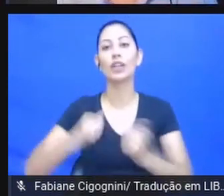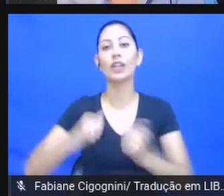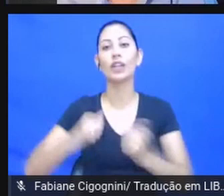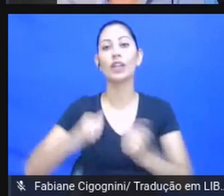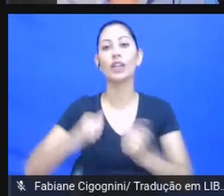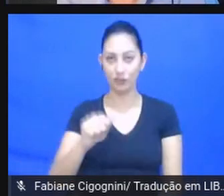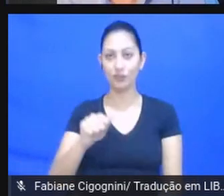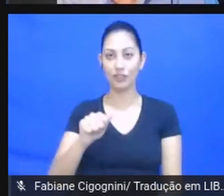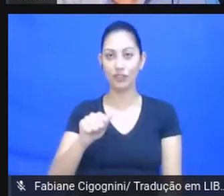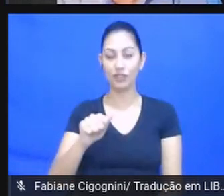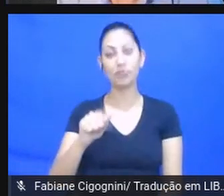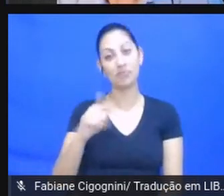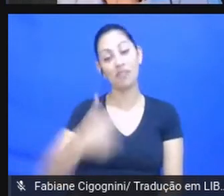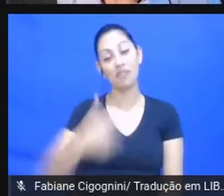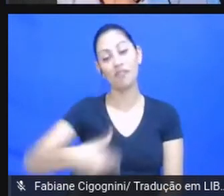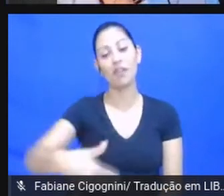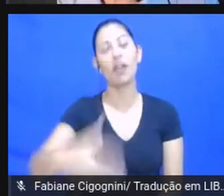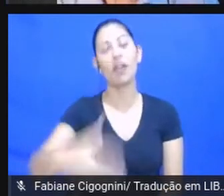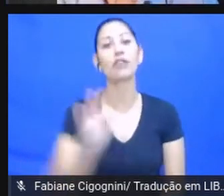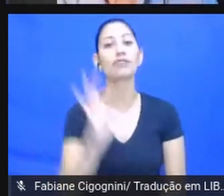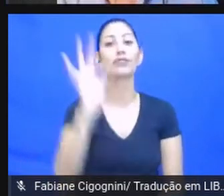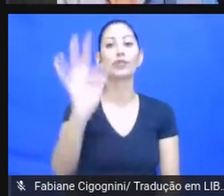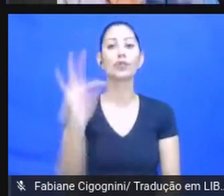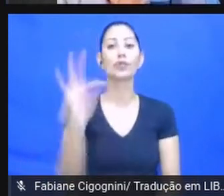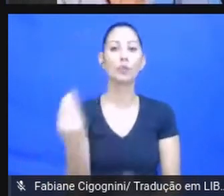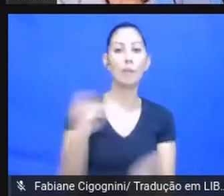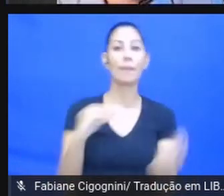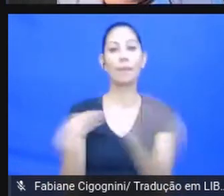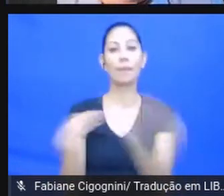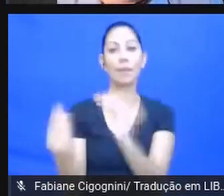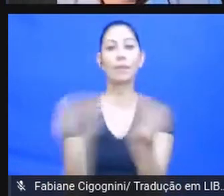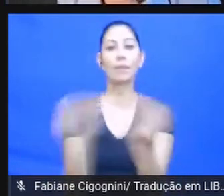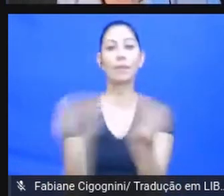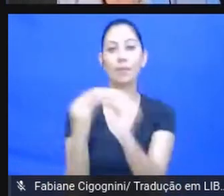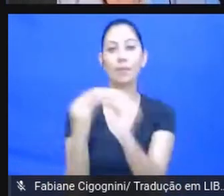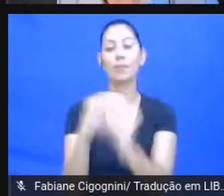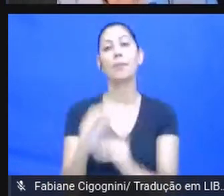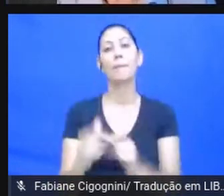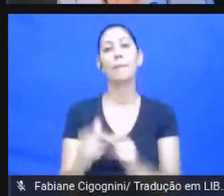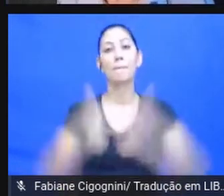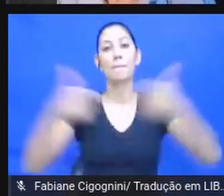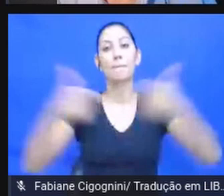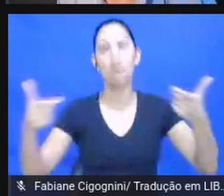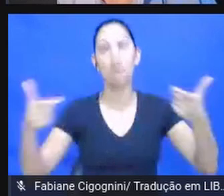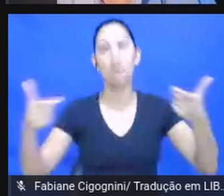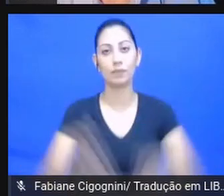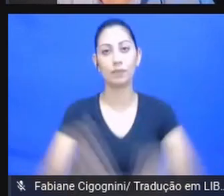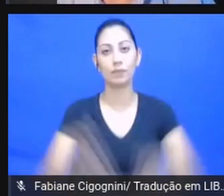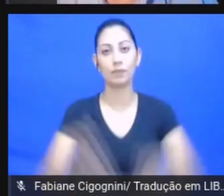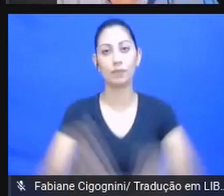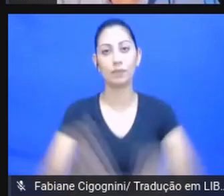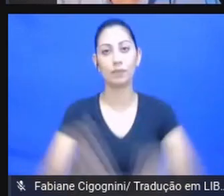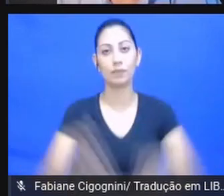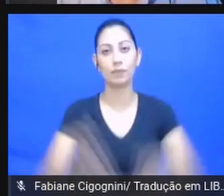daqui adiante, né? Alguns problemas, assim, um pouco